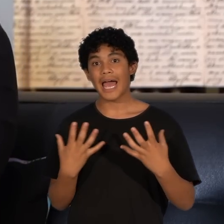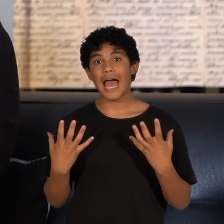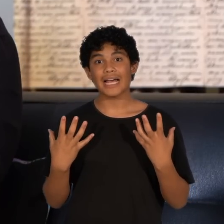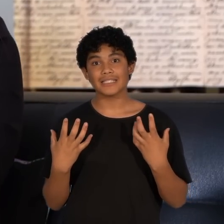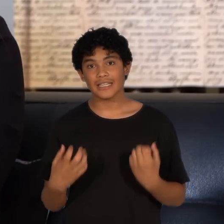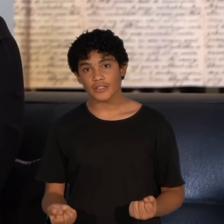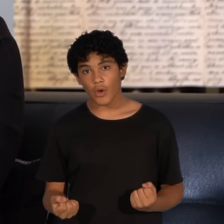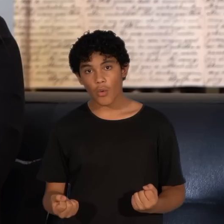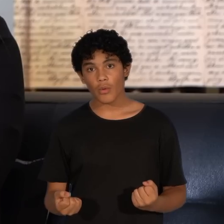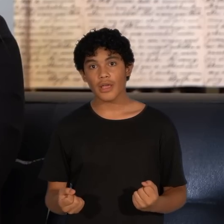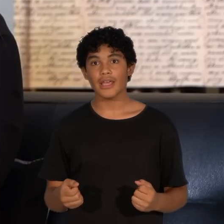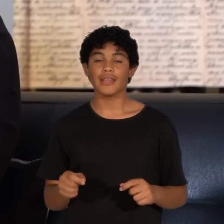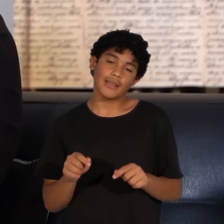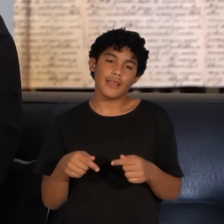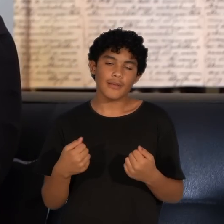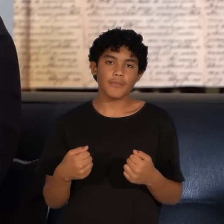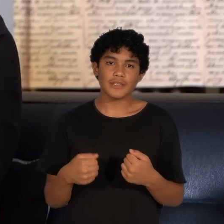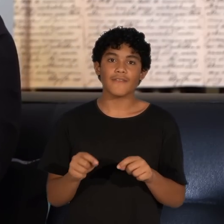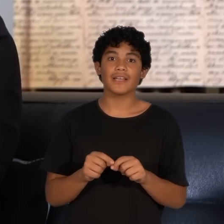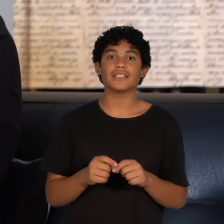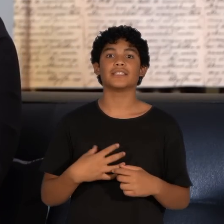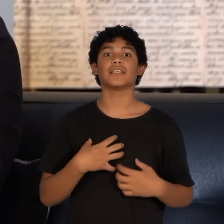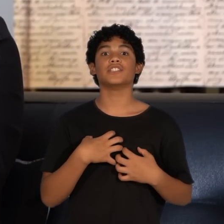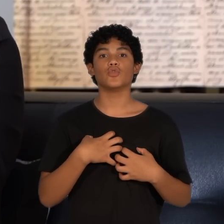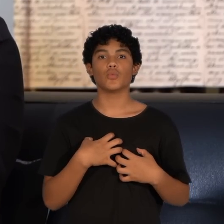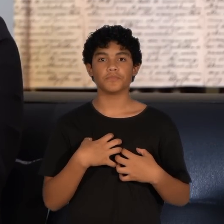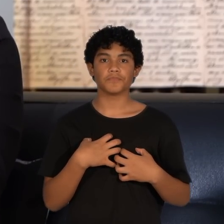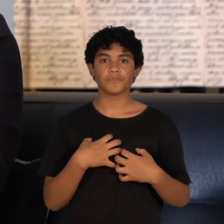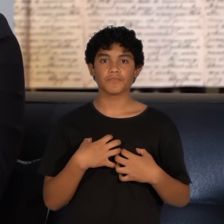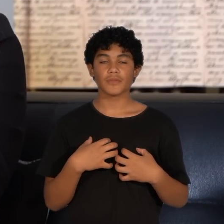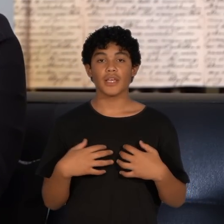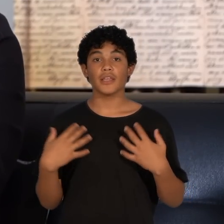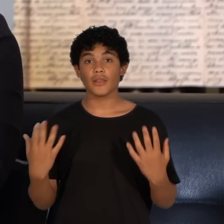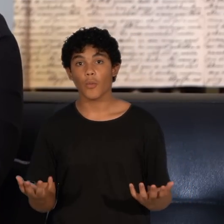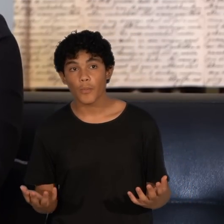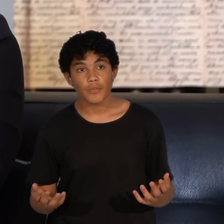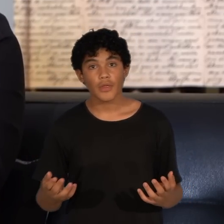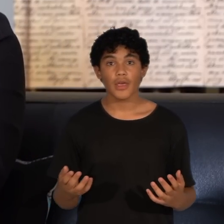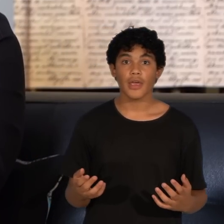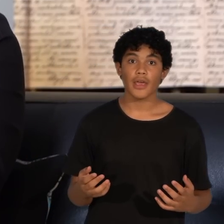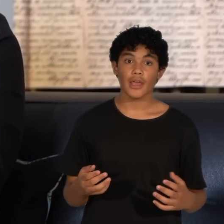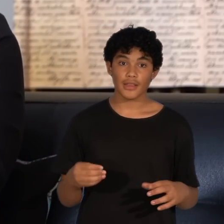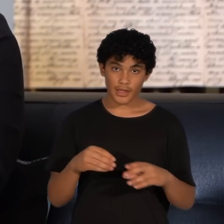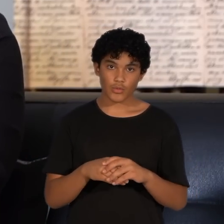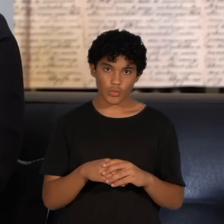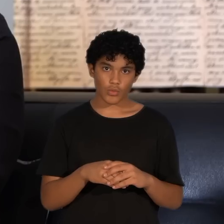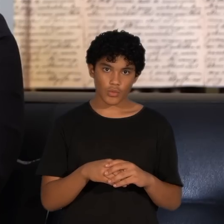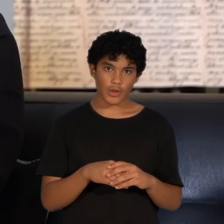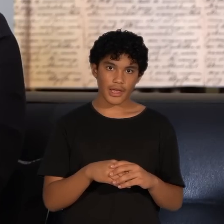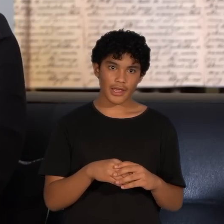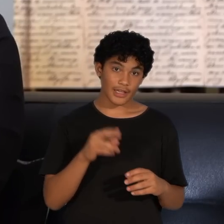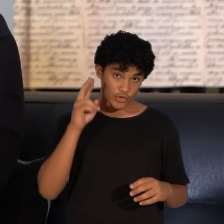aceitação incondicional positiva. Eu vou tentar explicar aqui rapidamente para vocês. Quando a